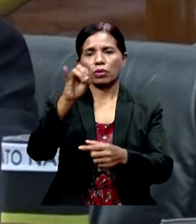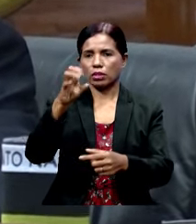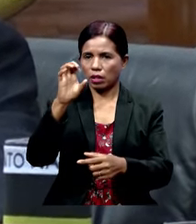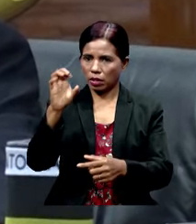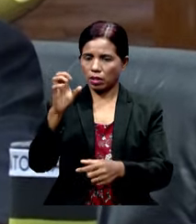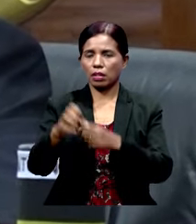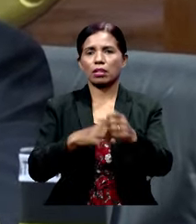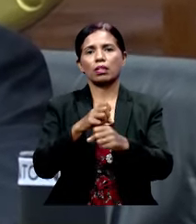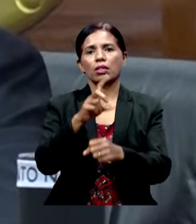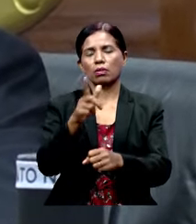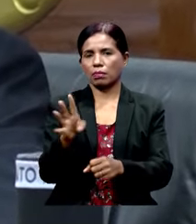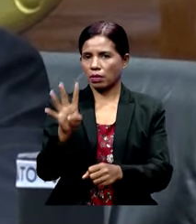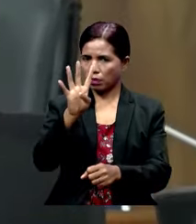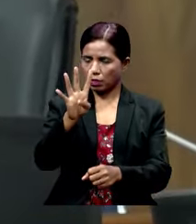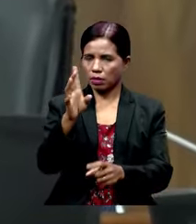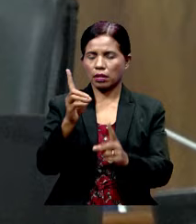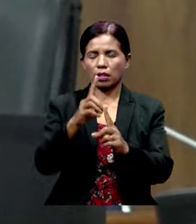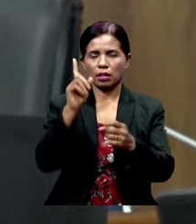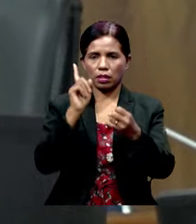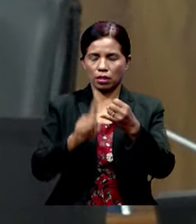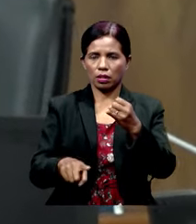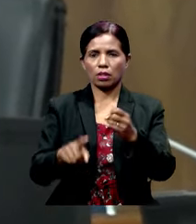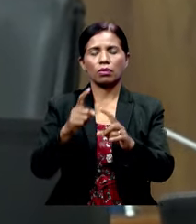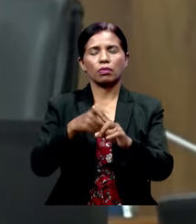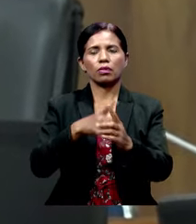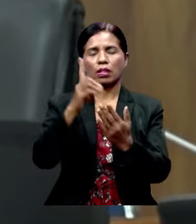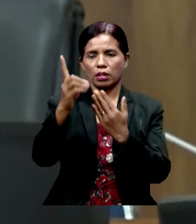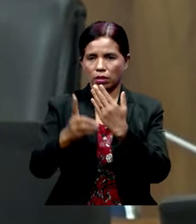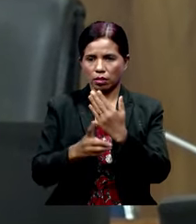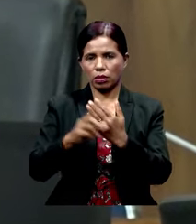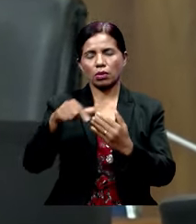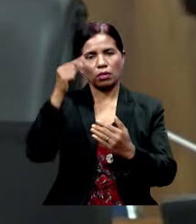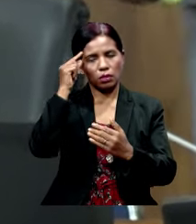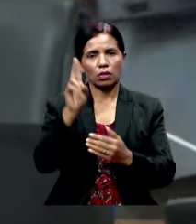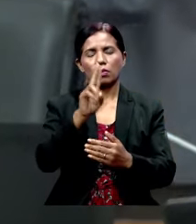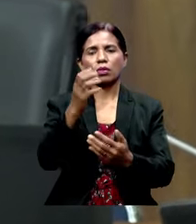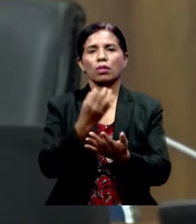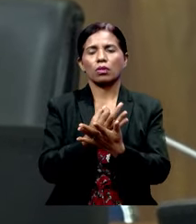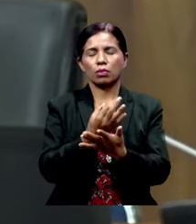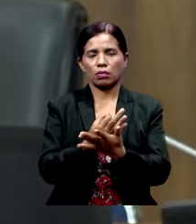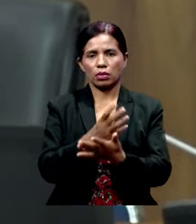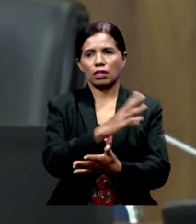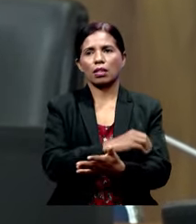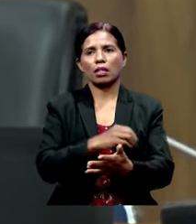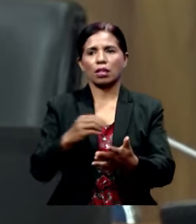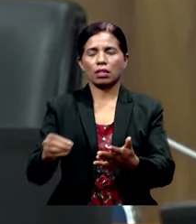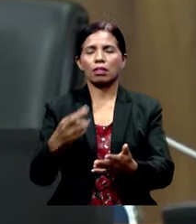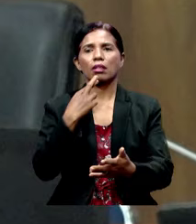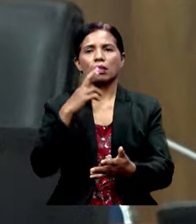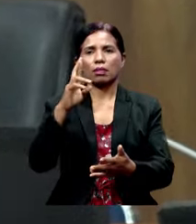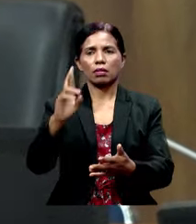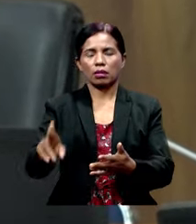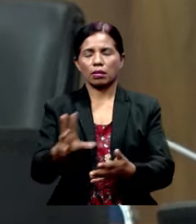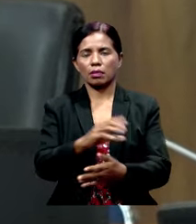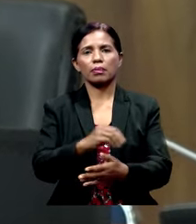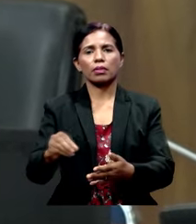Estado tina rehun rural e senhat e a loron ikus fulang dezembro nian governo se usa orçamento do décimo ho di responde ba despesa